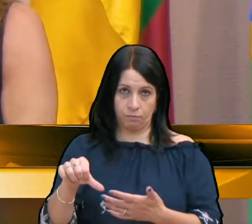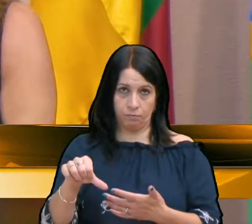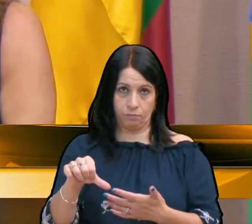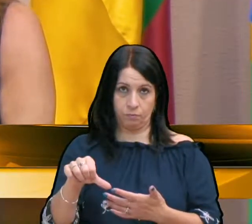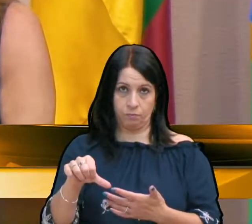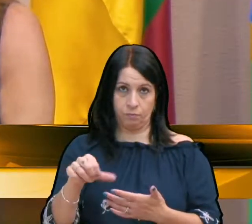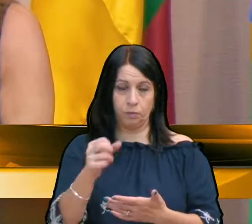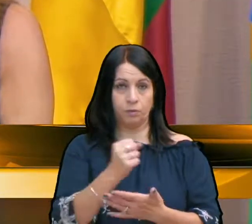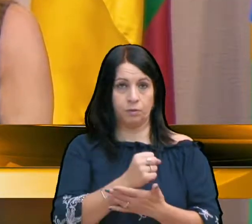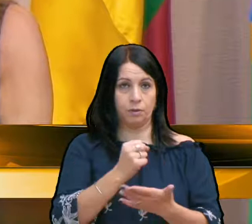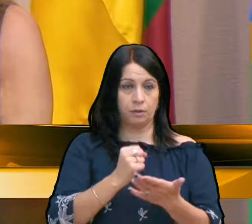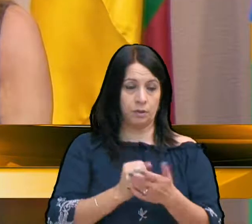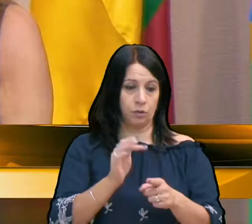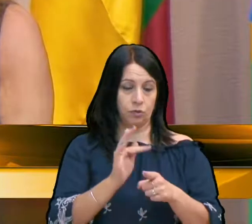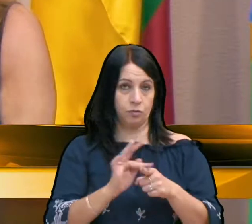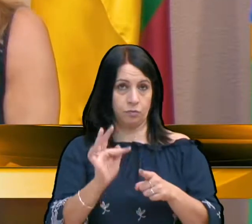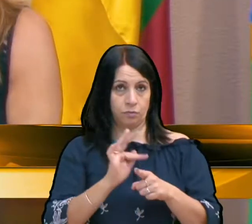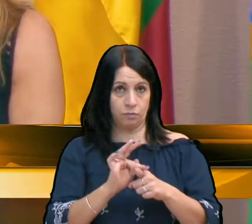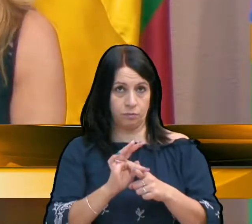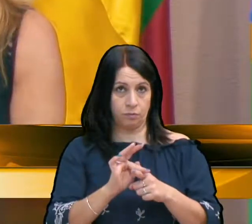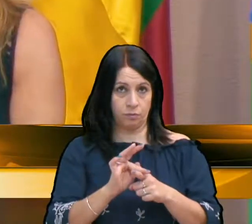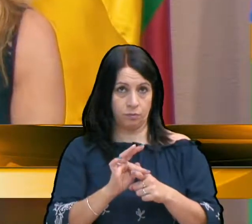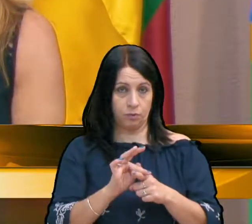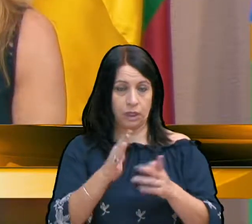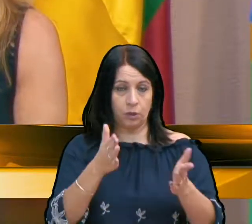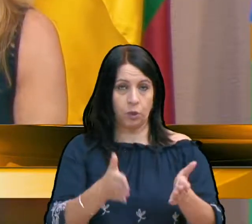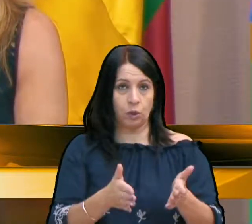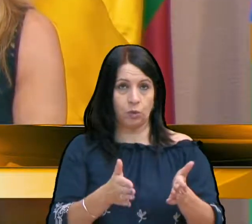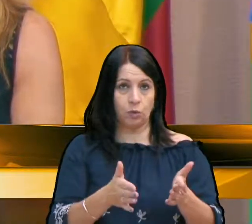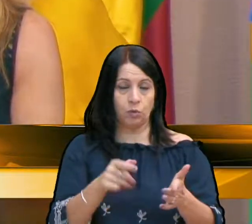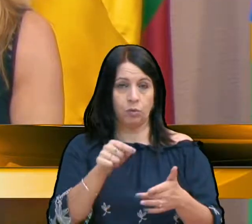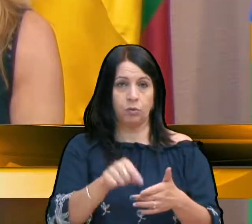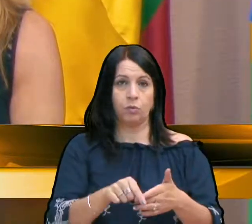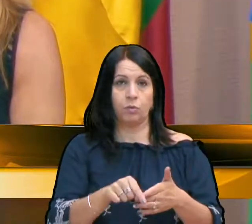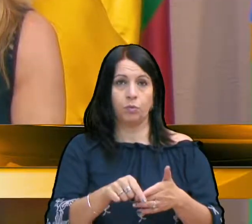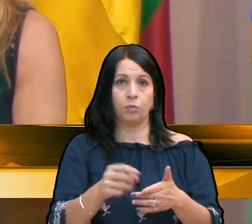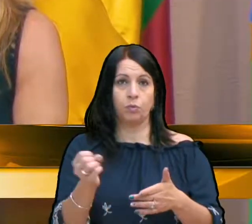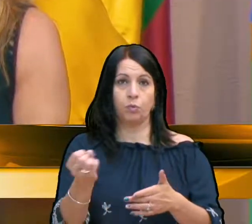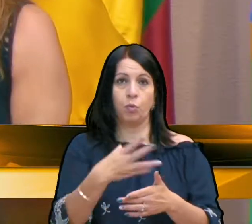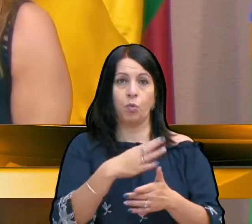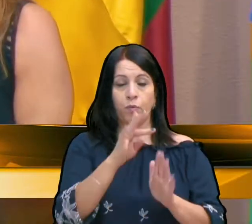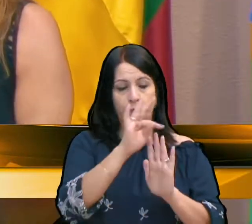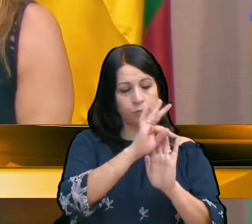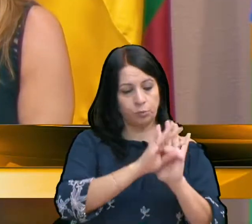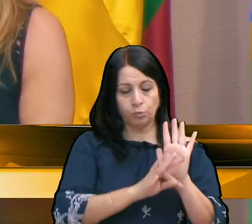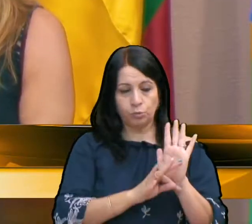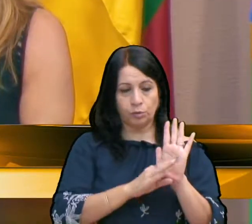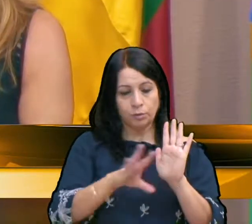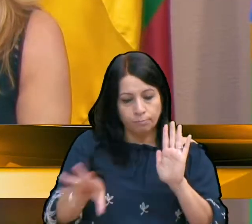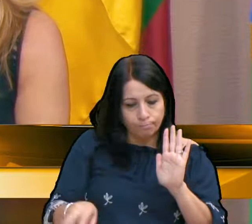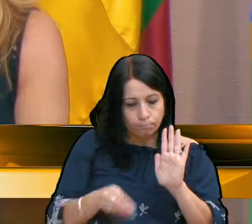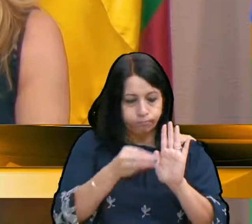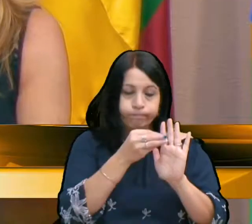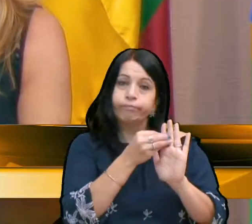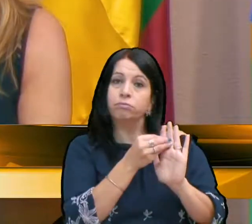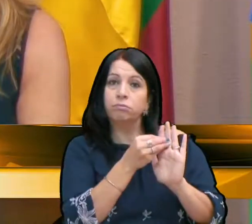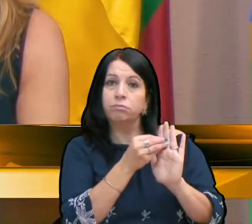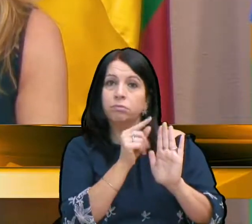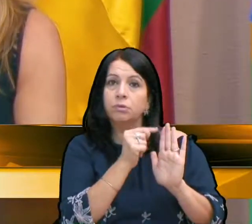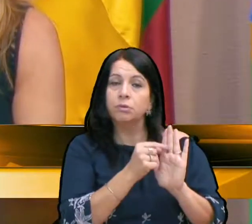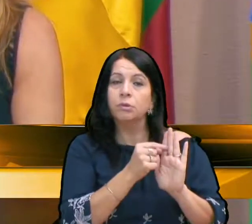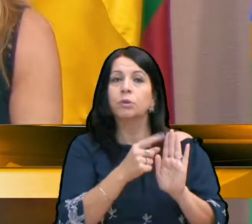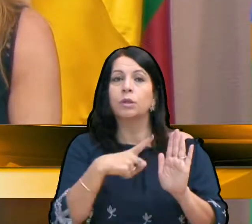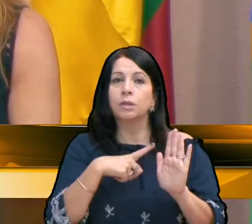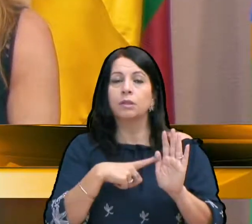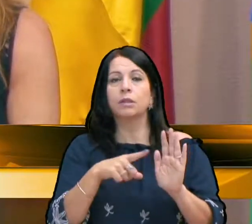99, um cadastro de fornecedores. E agora, com esse novo texto, a gente acrescenta, então, o que